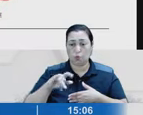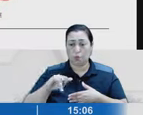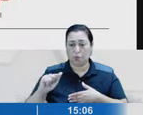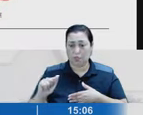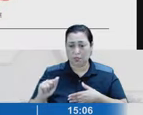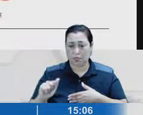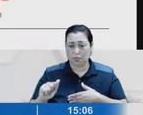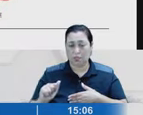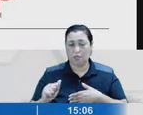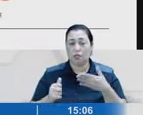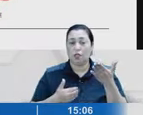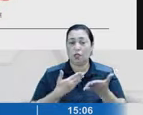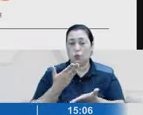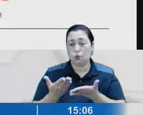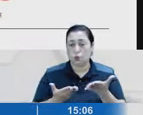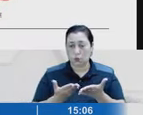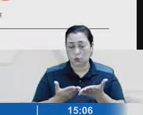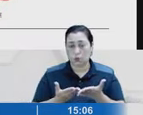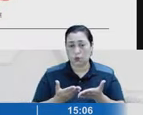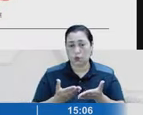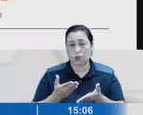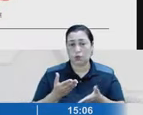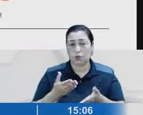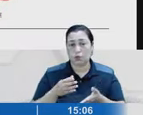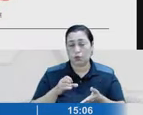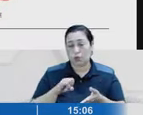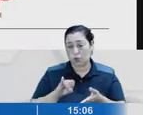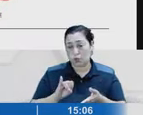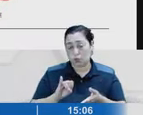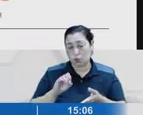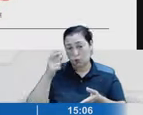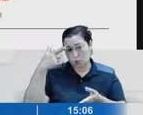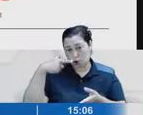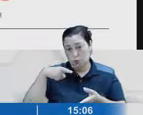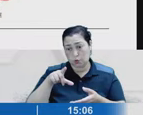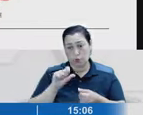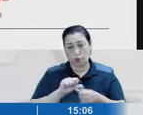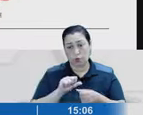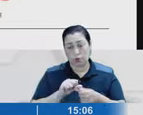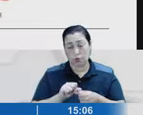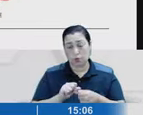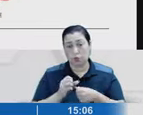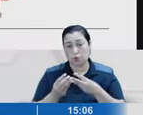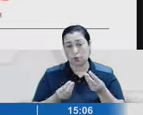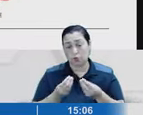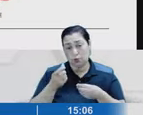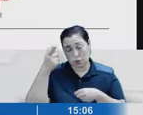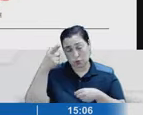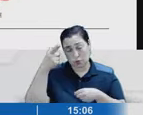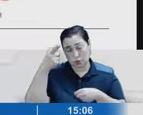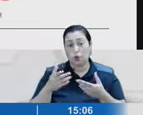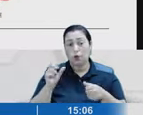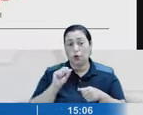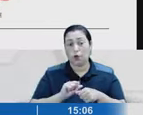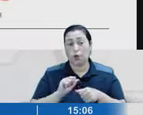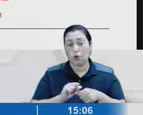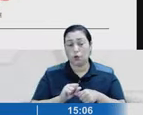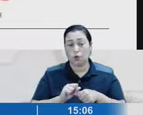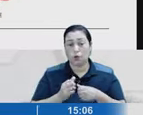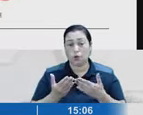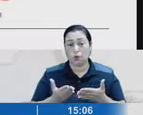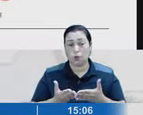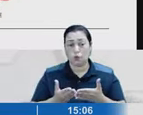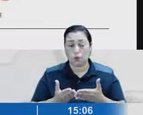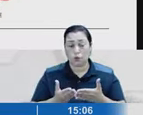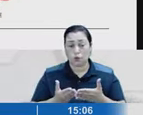tratamento. Então, eu consigo fazer a ressecção do pólipo, né? E muitas vezes eu consigo, hoje ainda, fazer a ressecção de